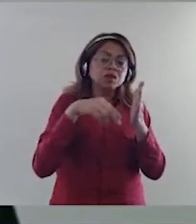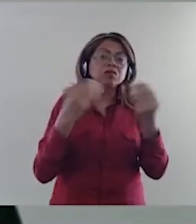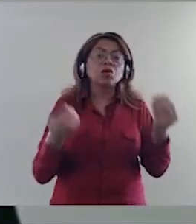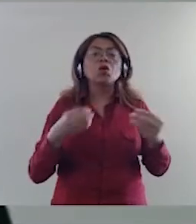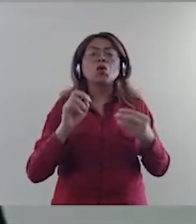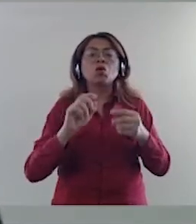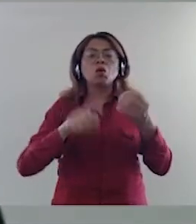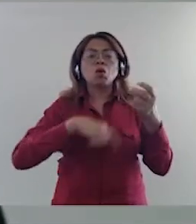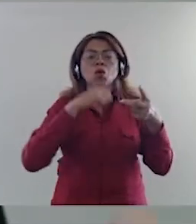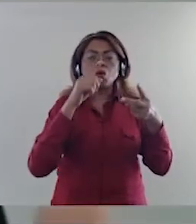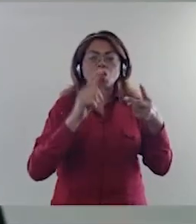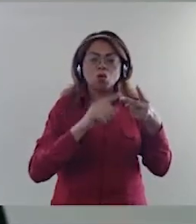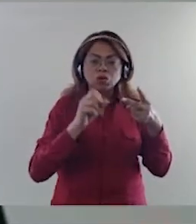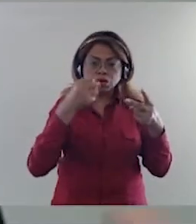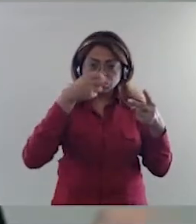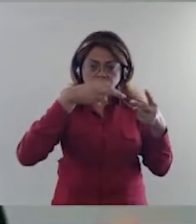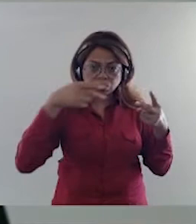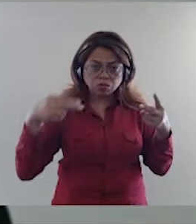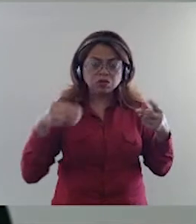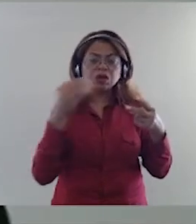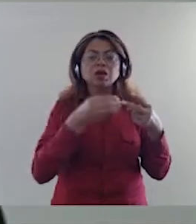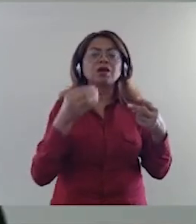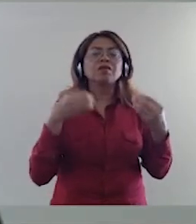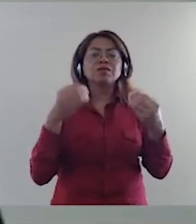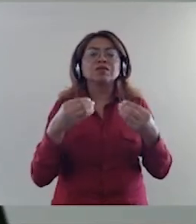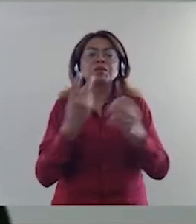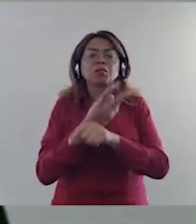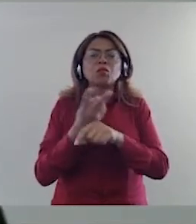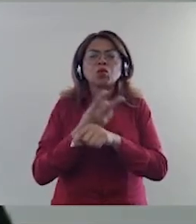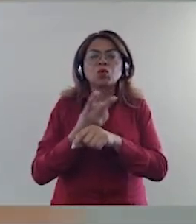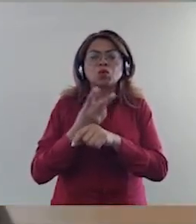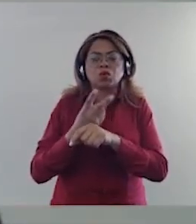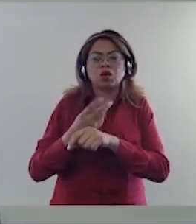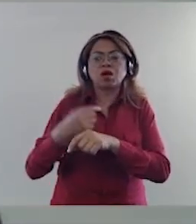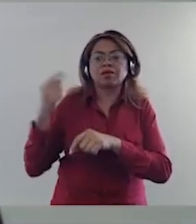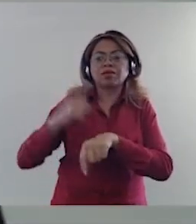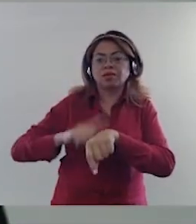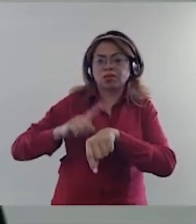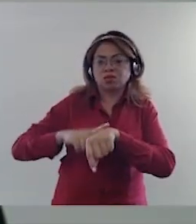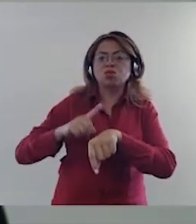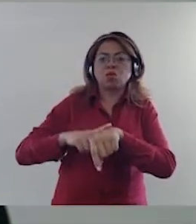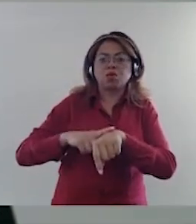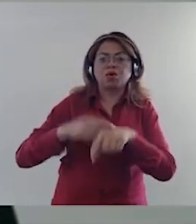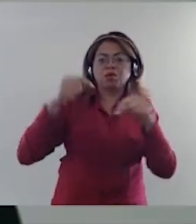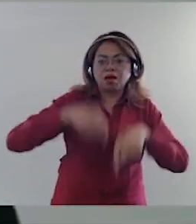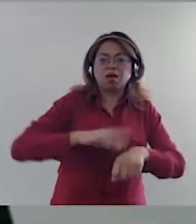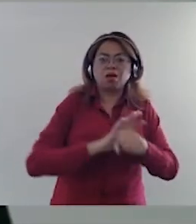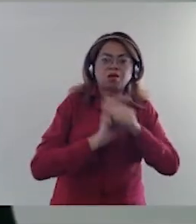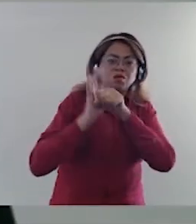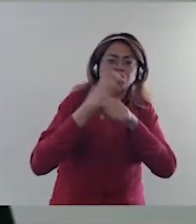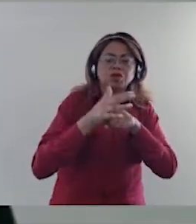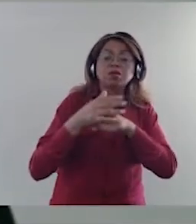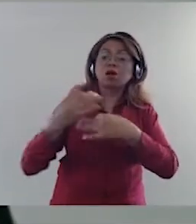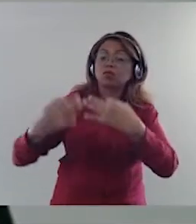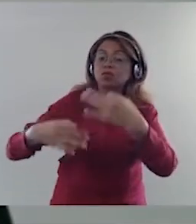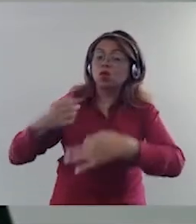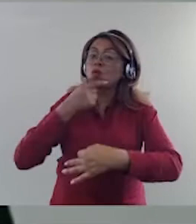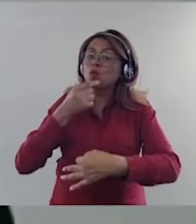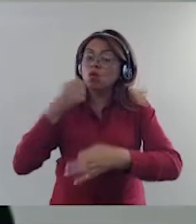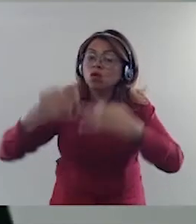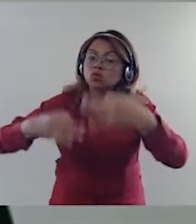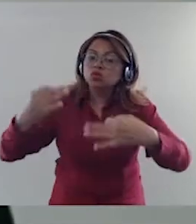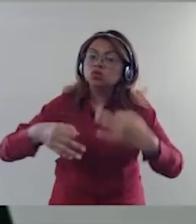aplicação mais ampla da equidade pelo juiz, nestes momentos de pandemia, como, por exemplo, a